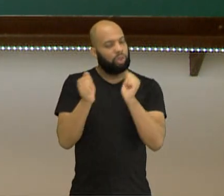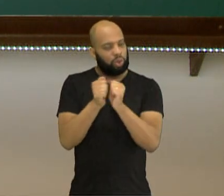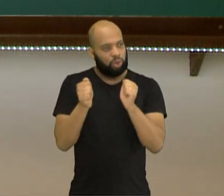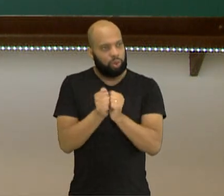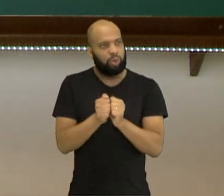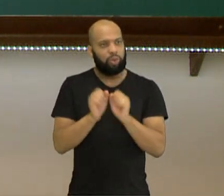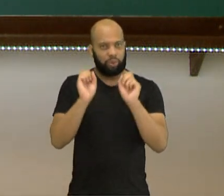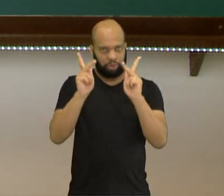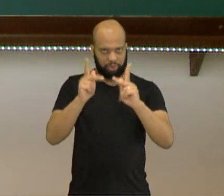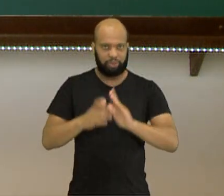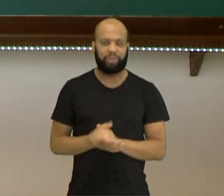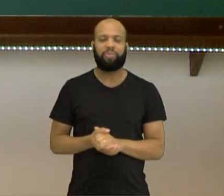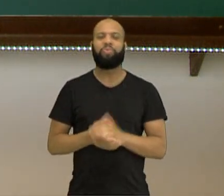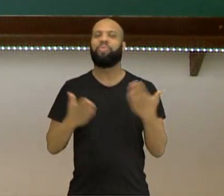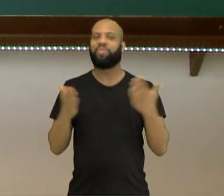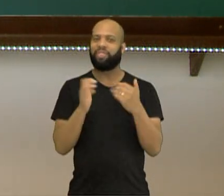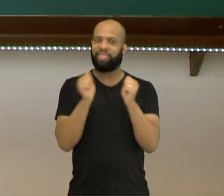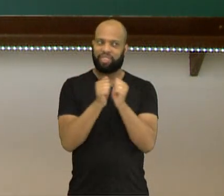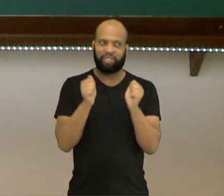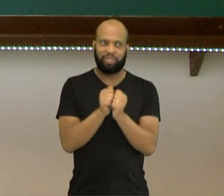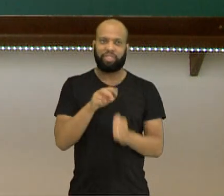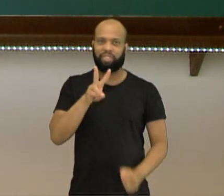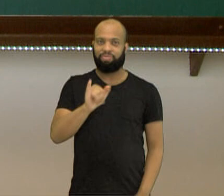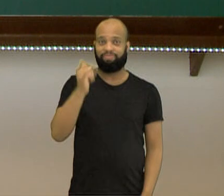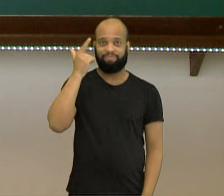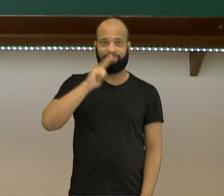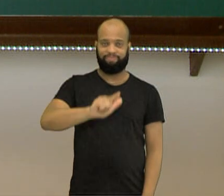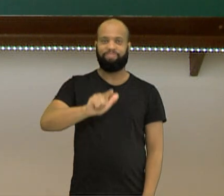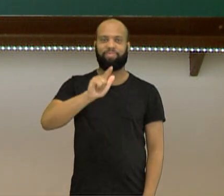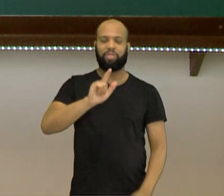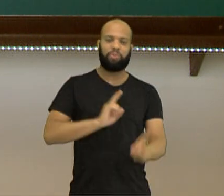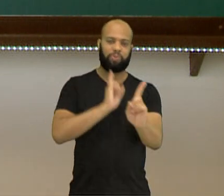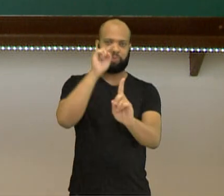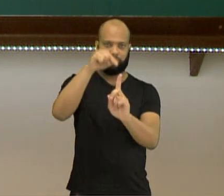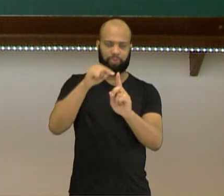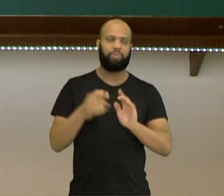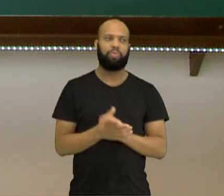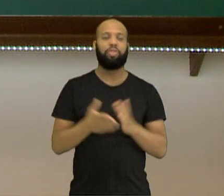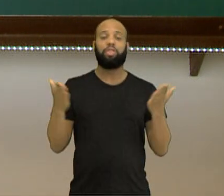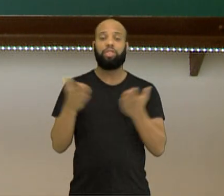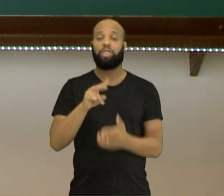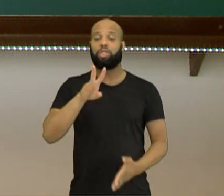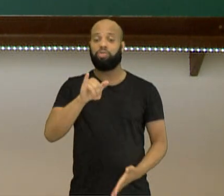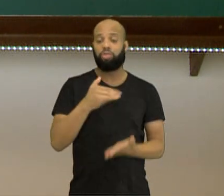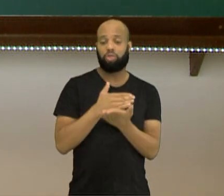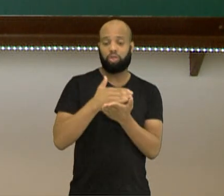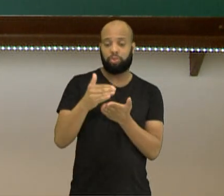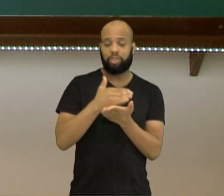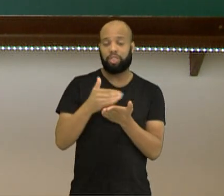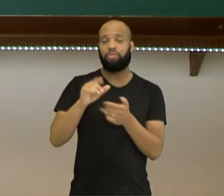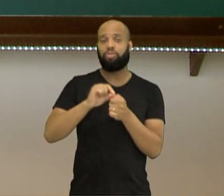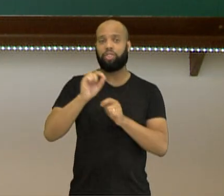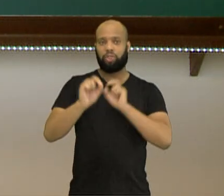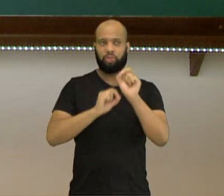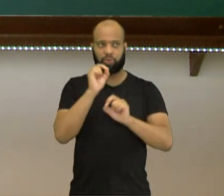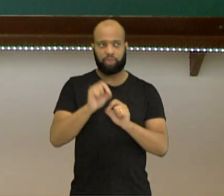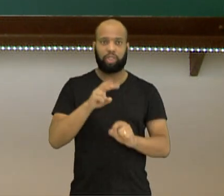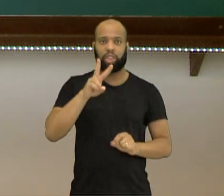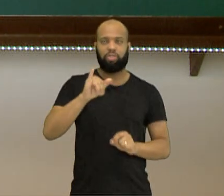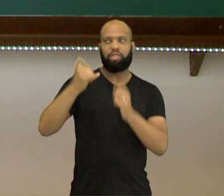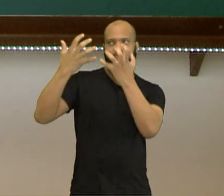aí. Vamos junto aqui, vamos conseguir alcançar esse objetivo. Vamos começar a fazer